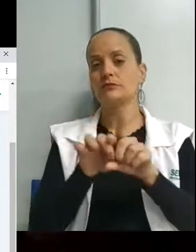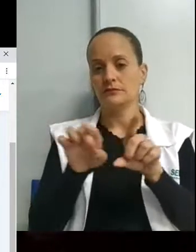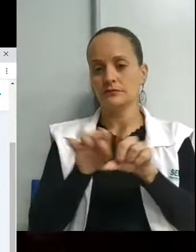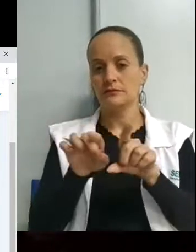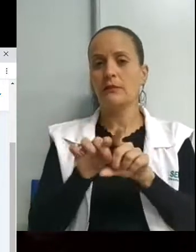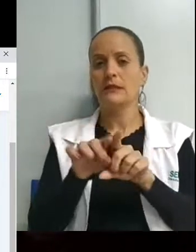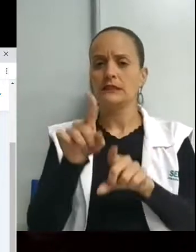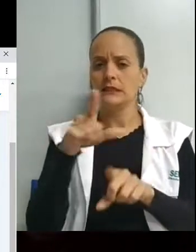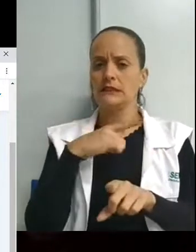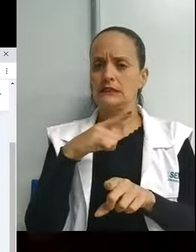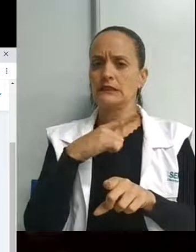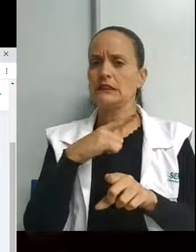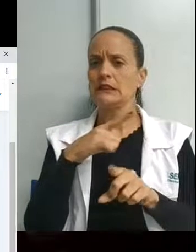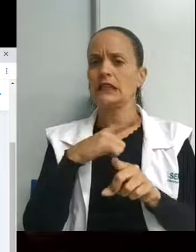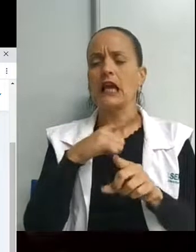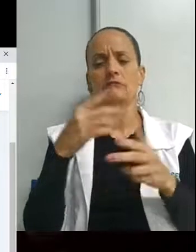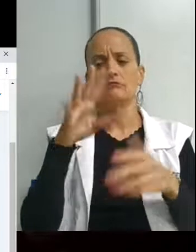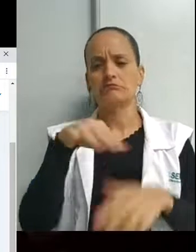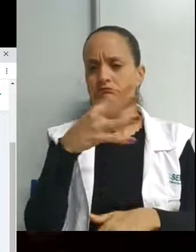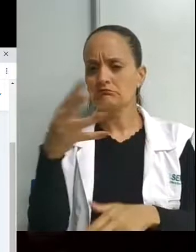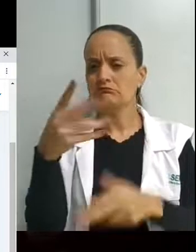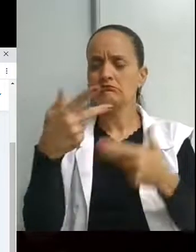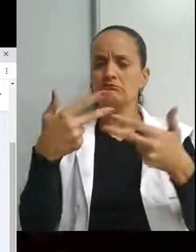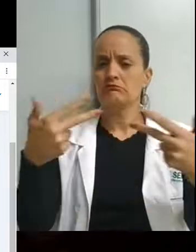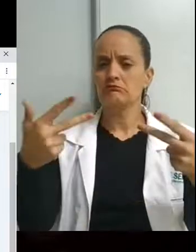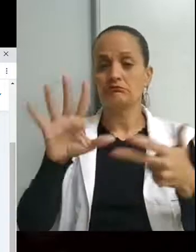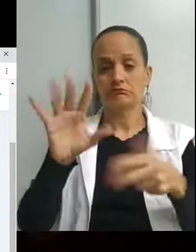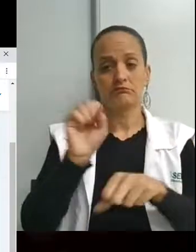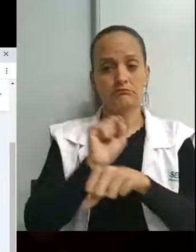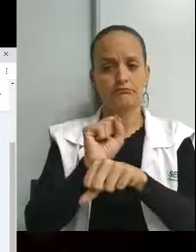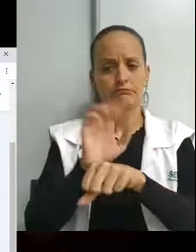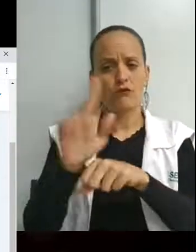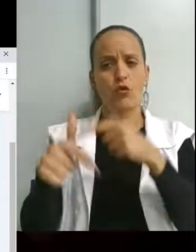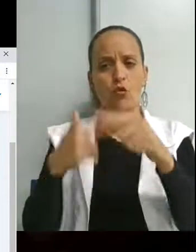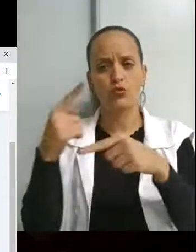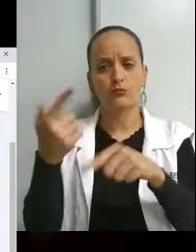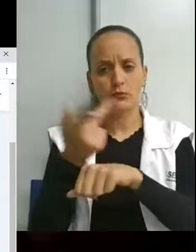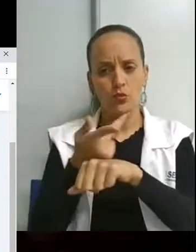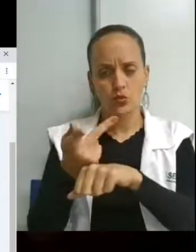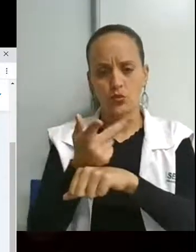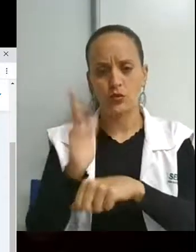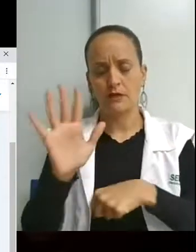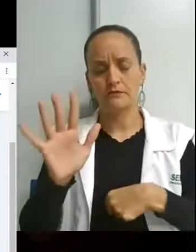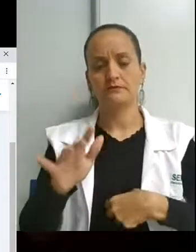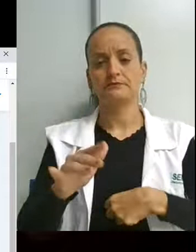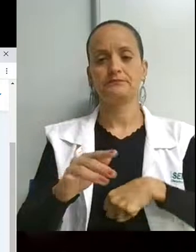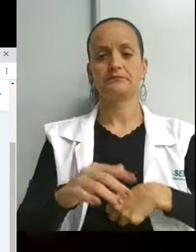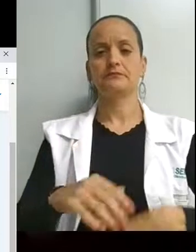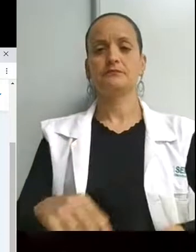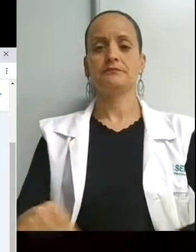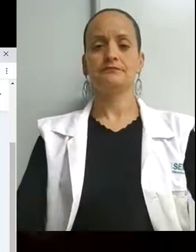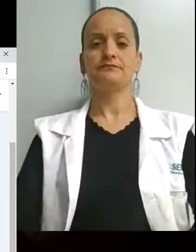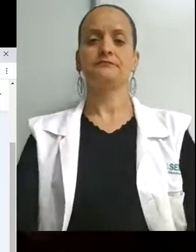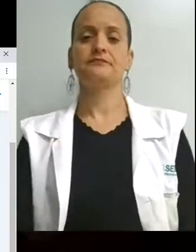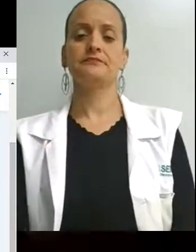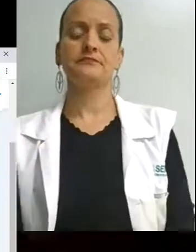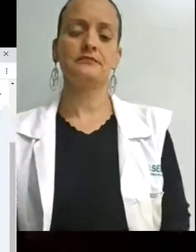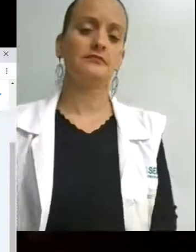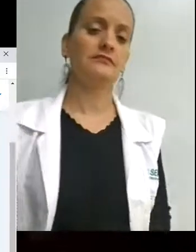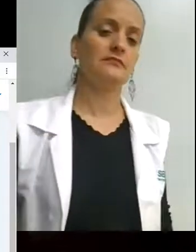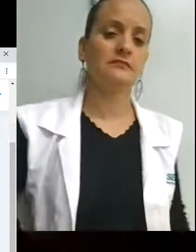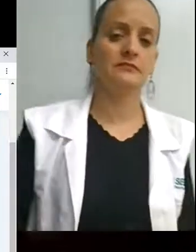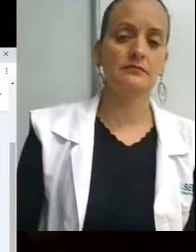de Kirchhoff. Só um instante que eu estou procurando a tabelinha aqui, ó. Que tem todas as